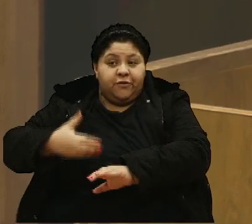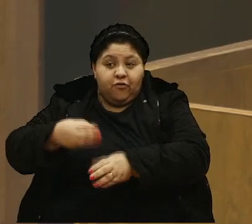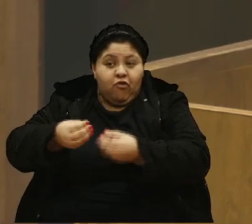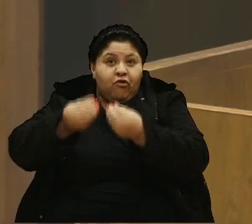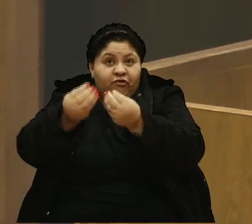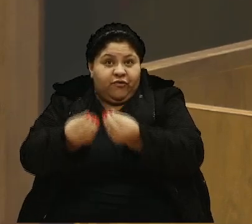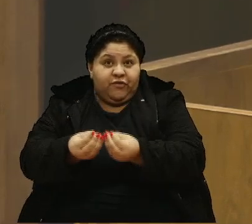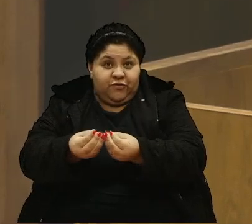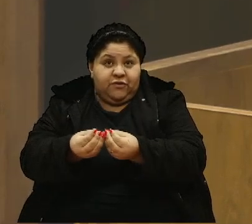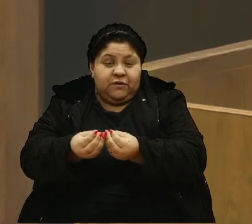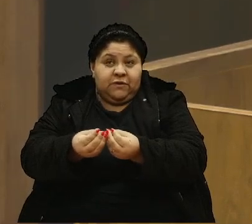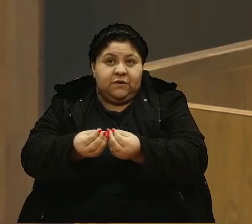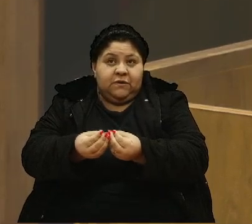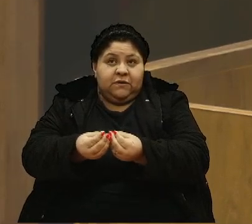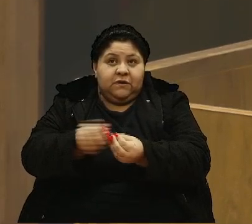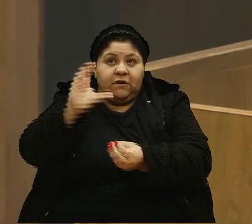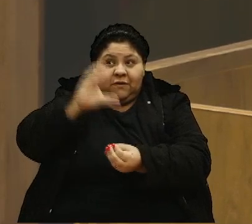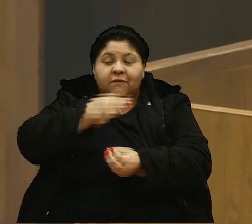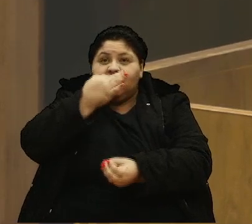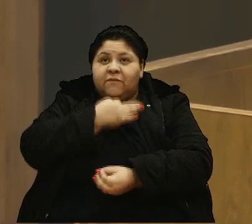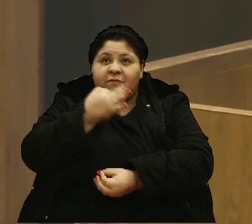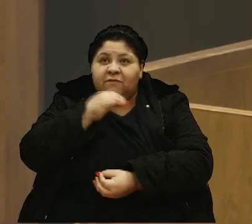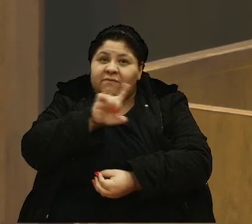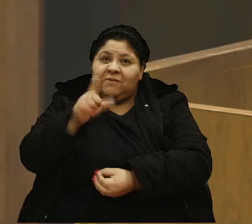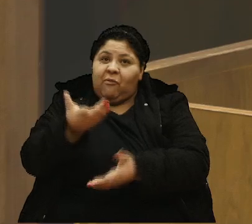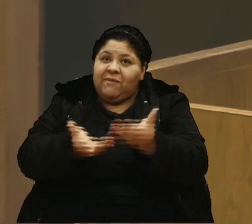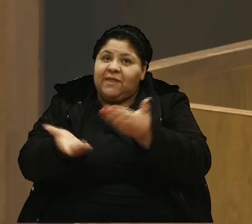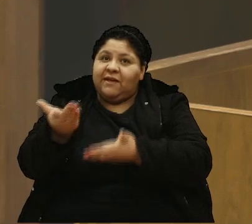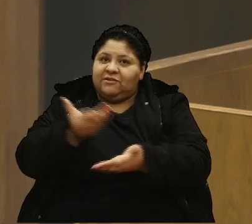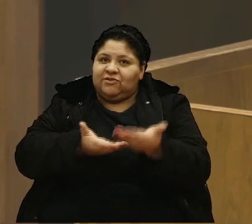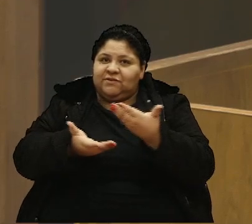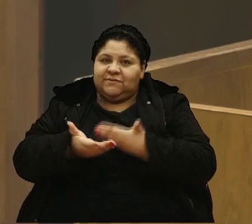oferecido aos caxienses não atende.